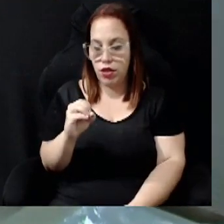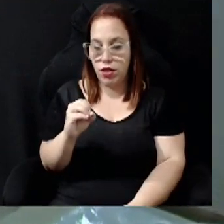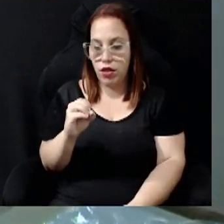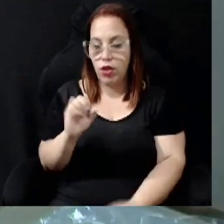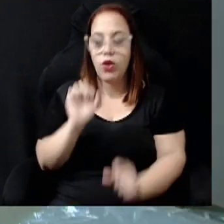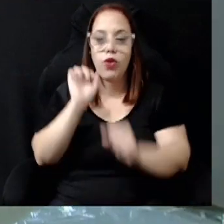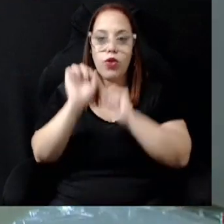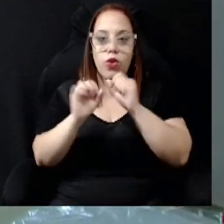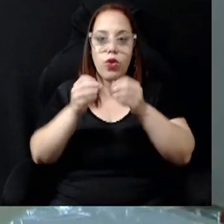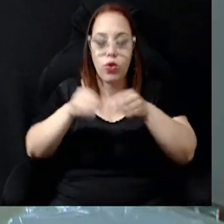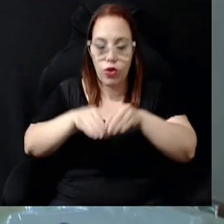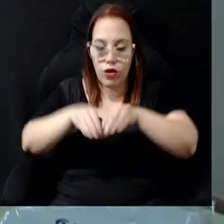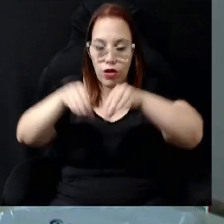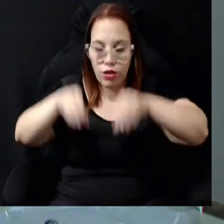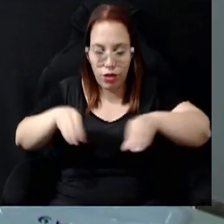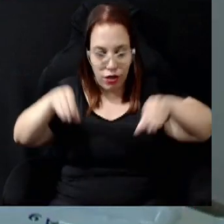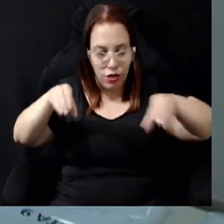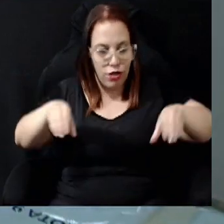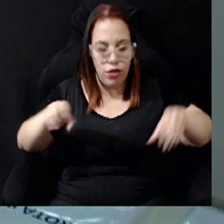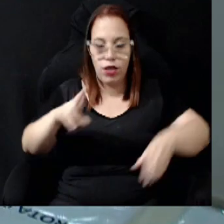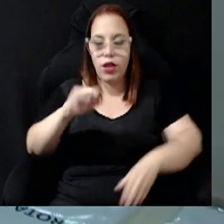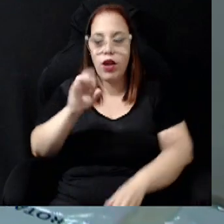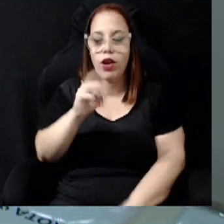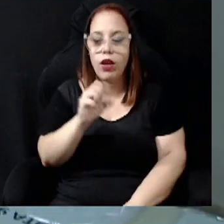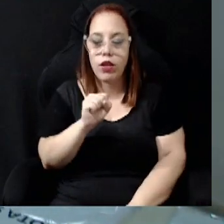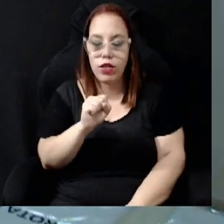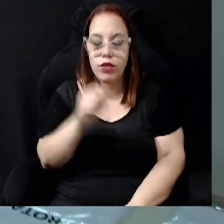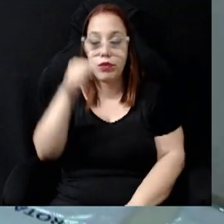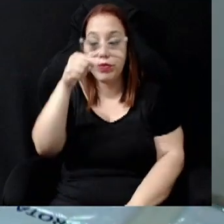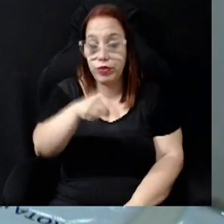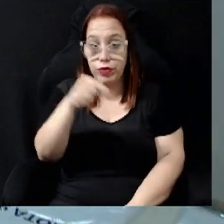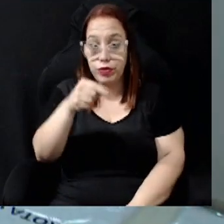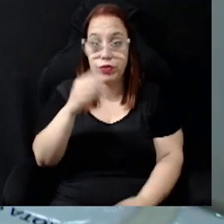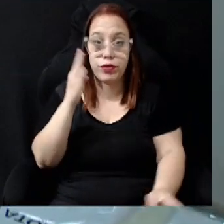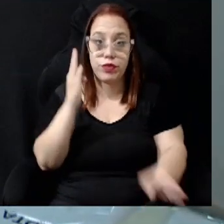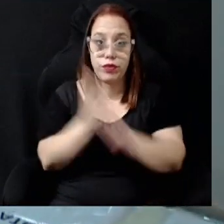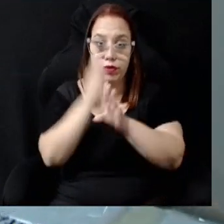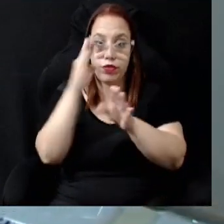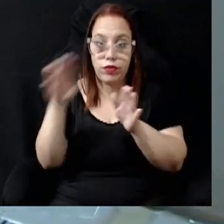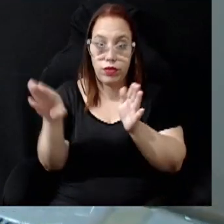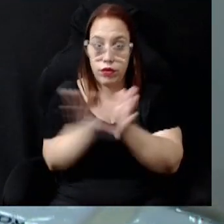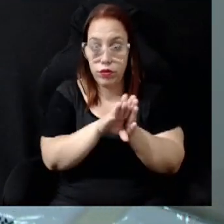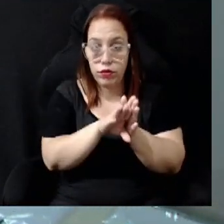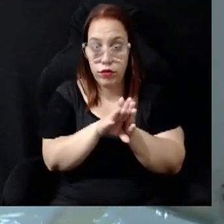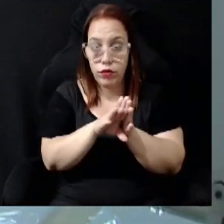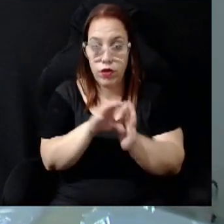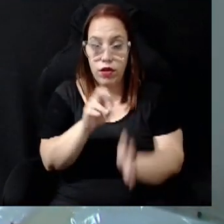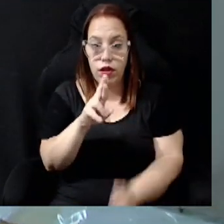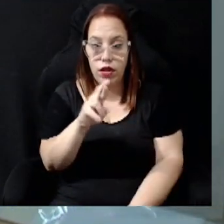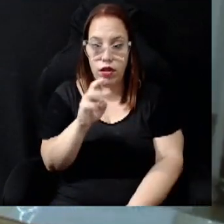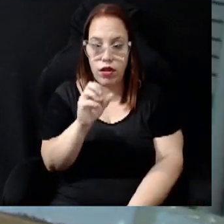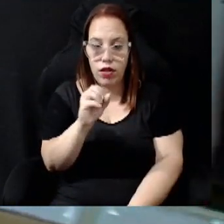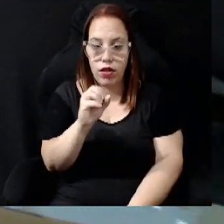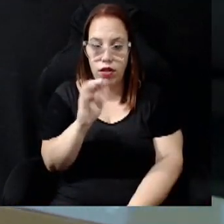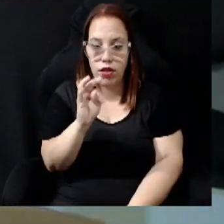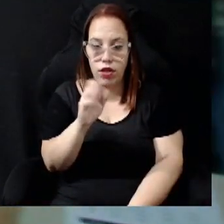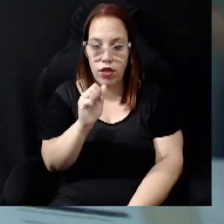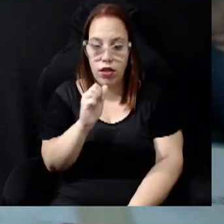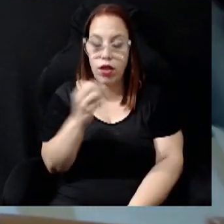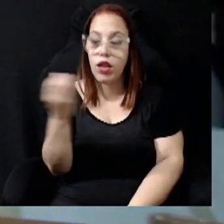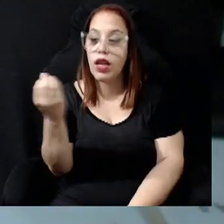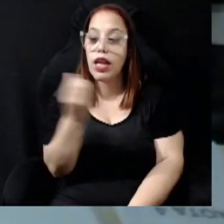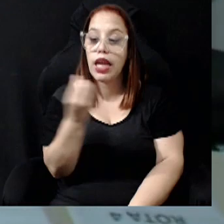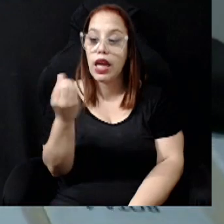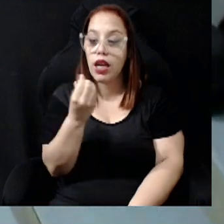em rotas. Nós tivemos, então, aqui a chegada da rota, chamada Rota 6, que é a primeira,